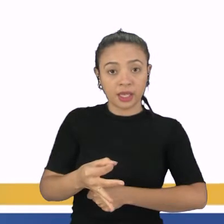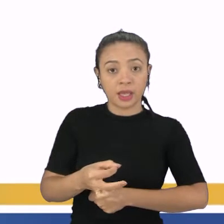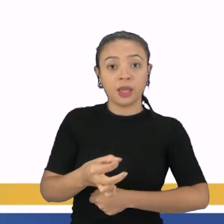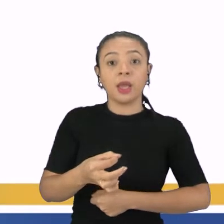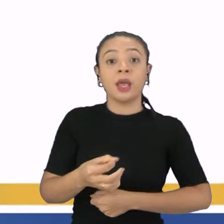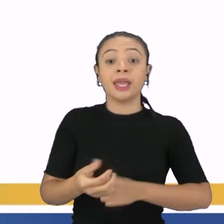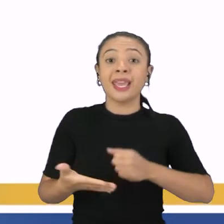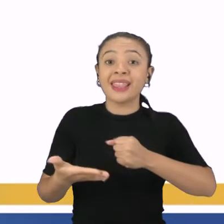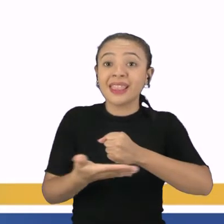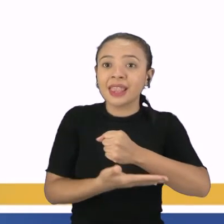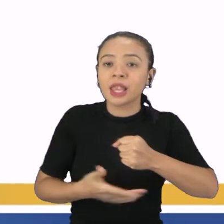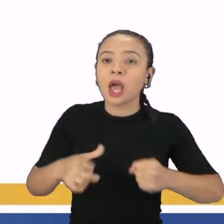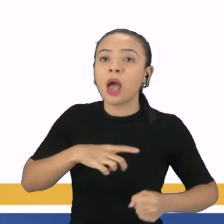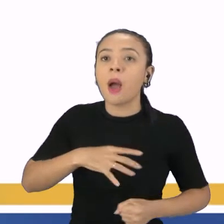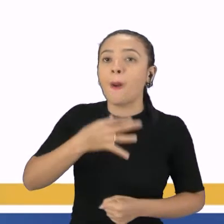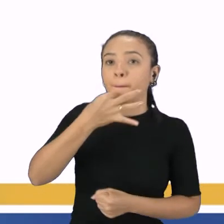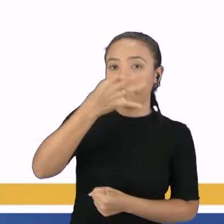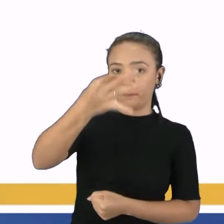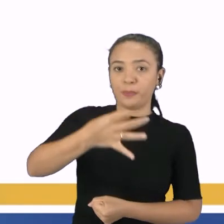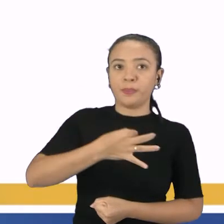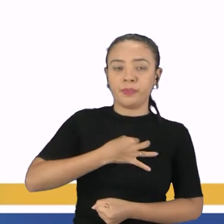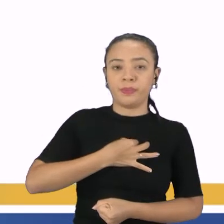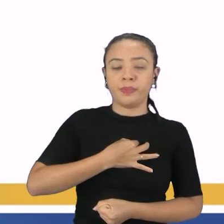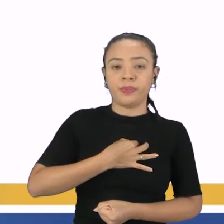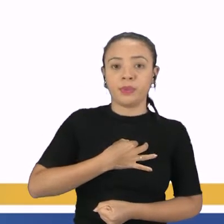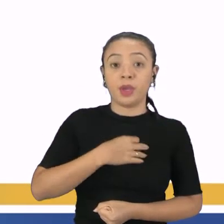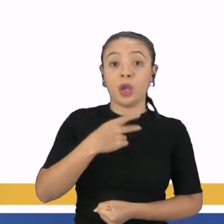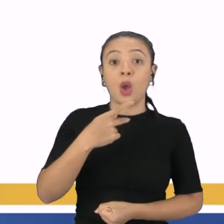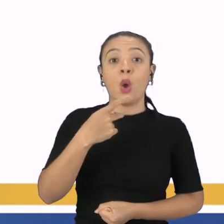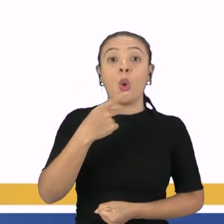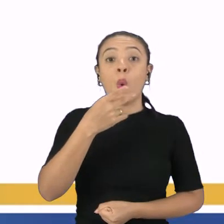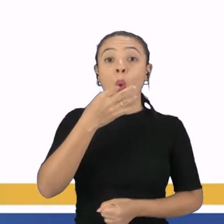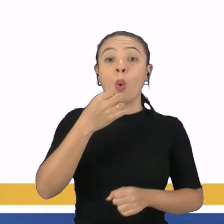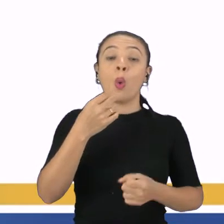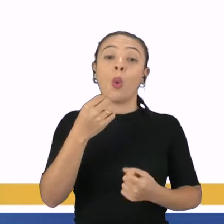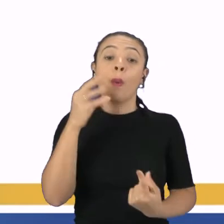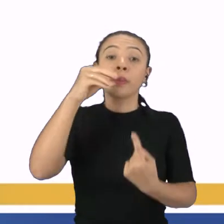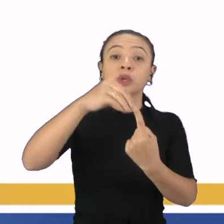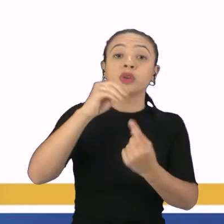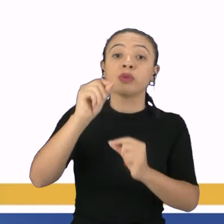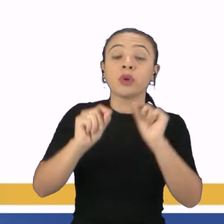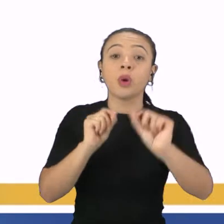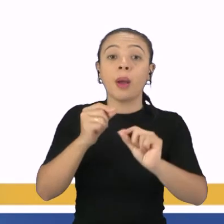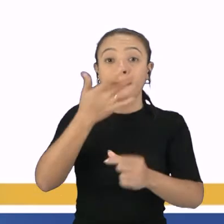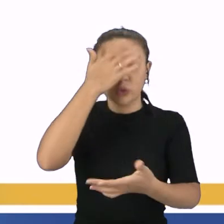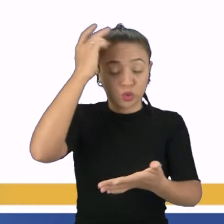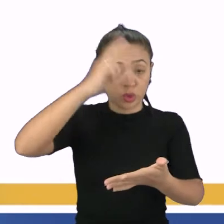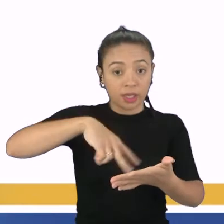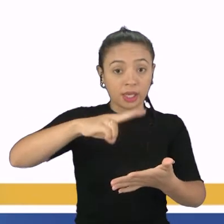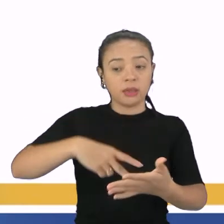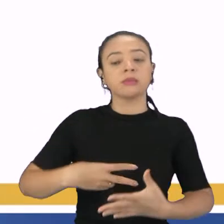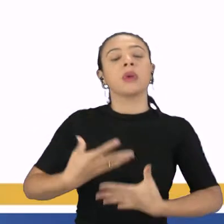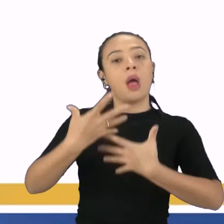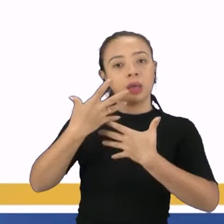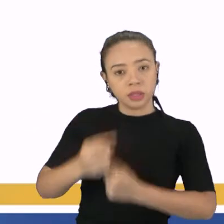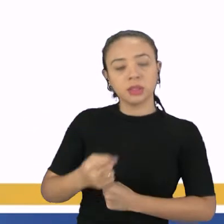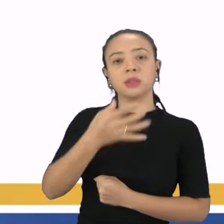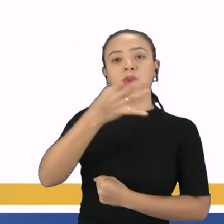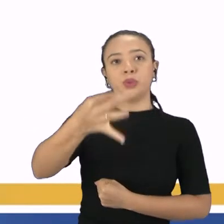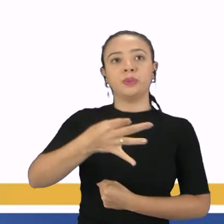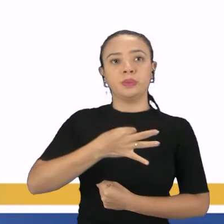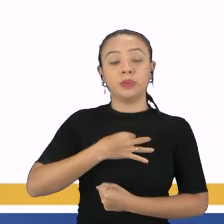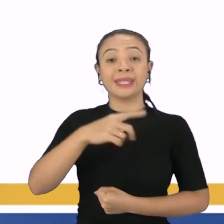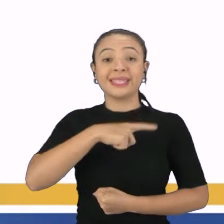apresentado. Desse modo, o seu objetivo é o convencimento do leitor com relação às ideias que são colocadas